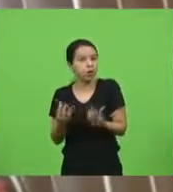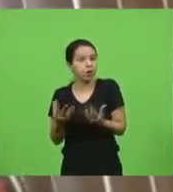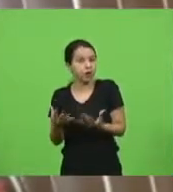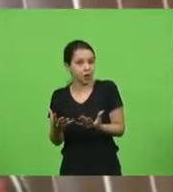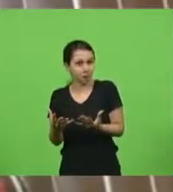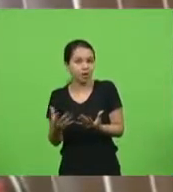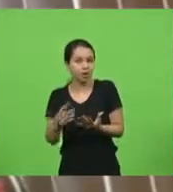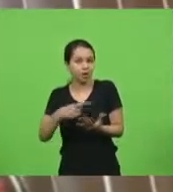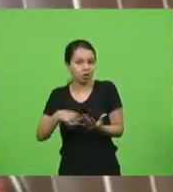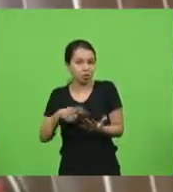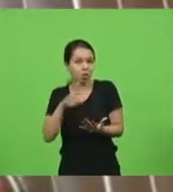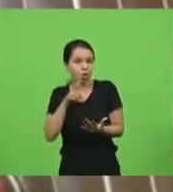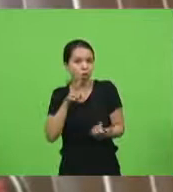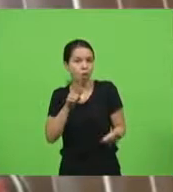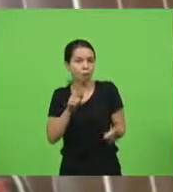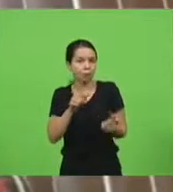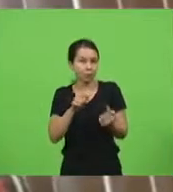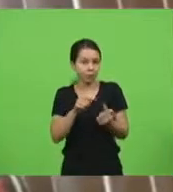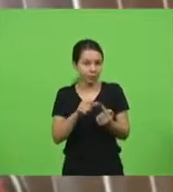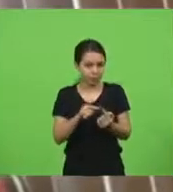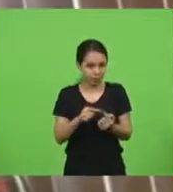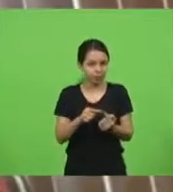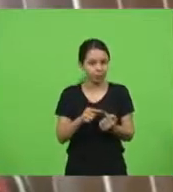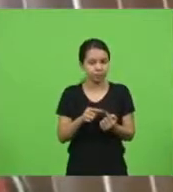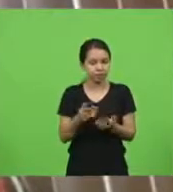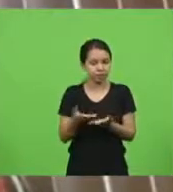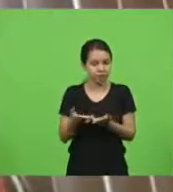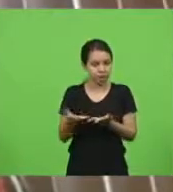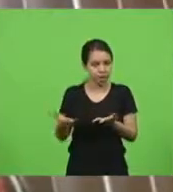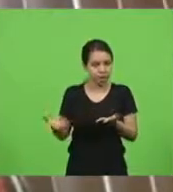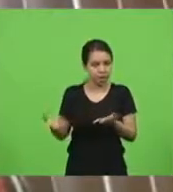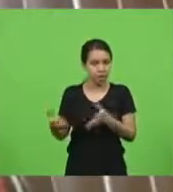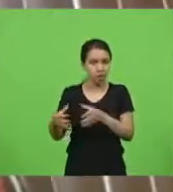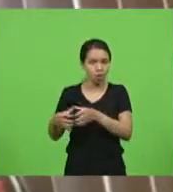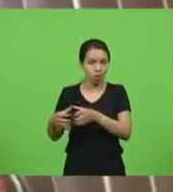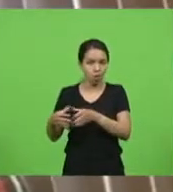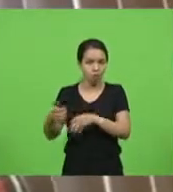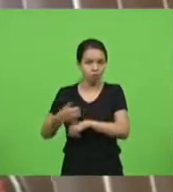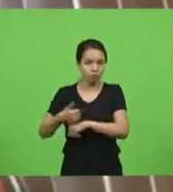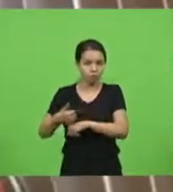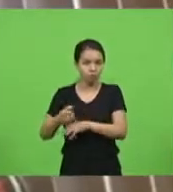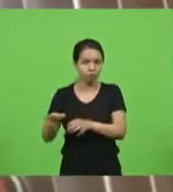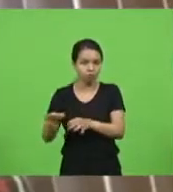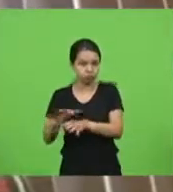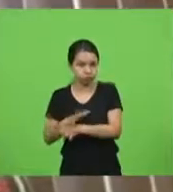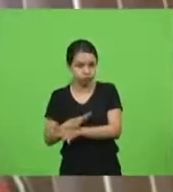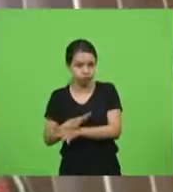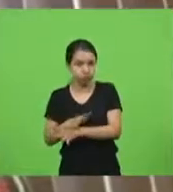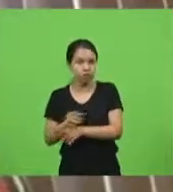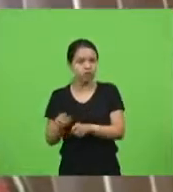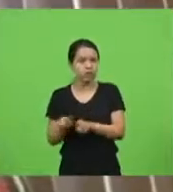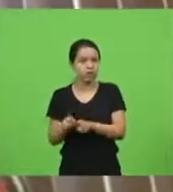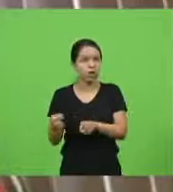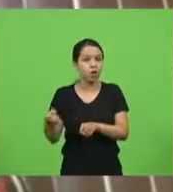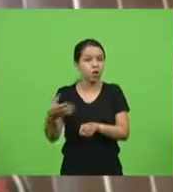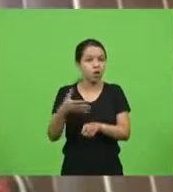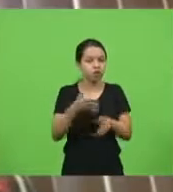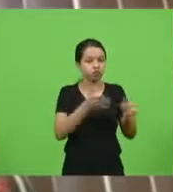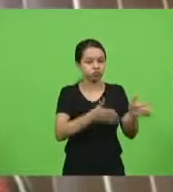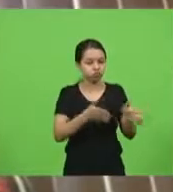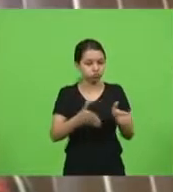a partir do momento que nós tivermos o efetivo suficiente, uma nova escala, onde os bombeiros militares cumprirão uma